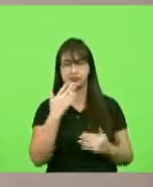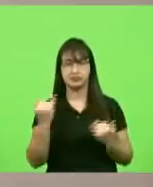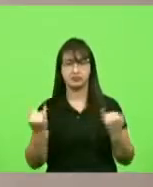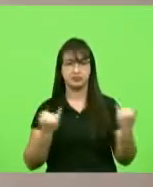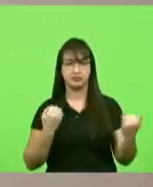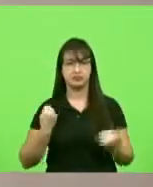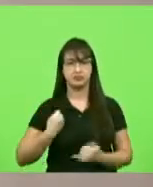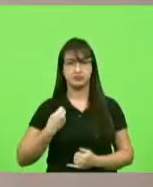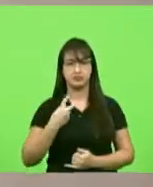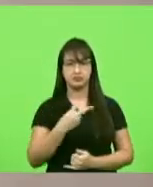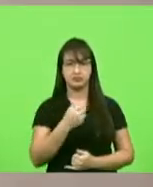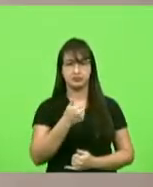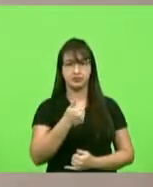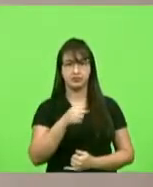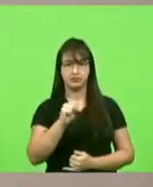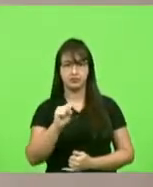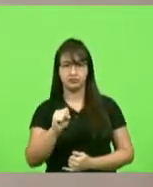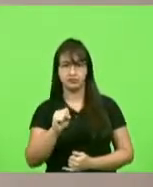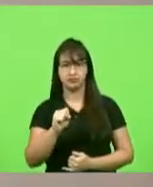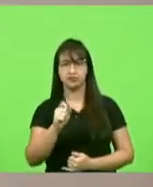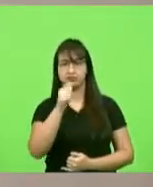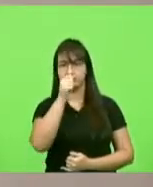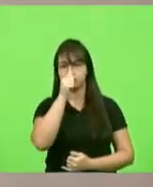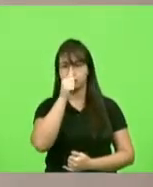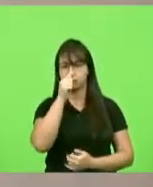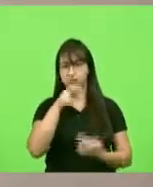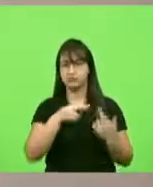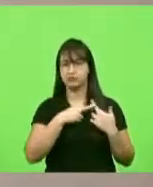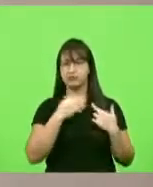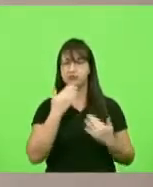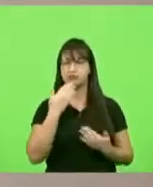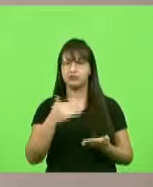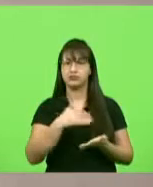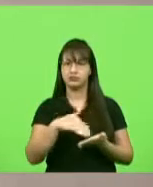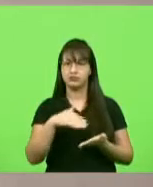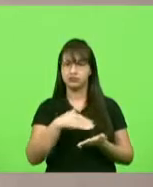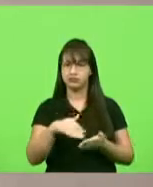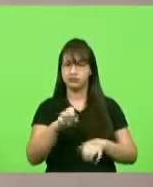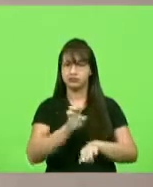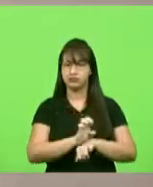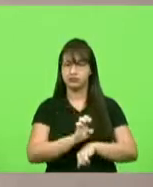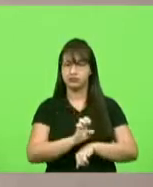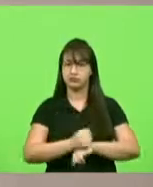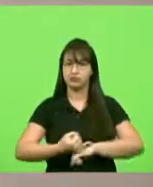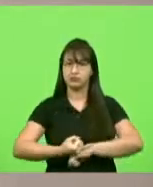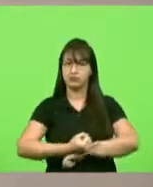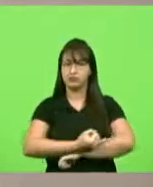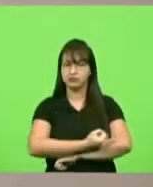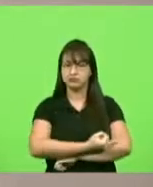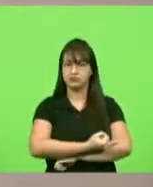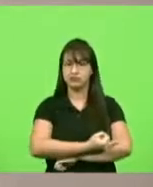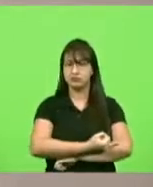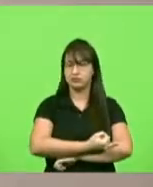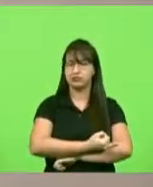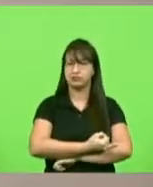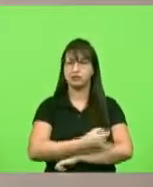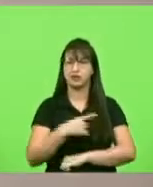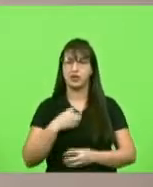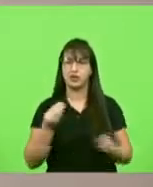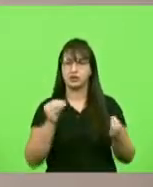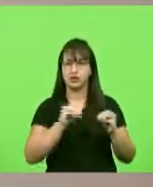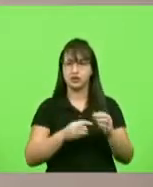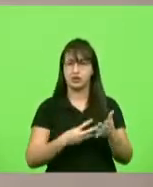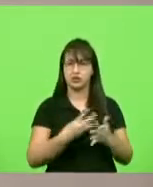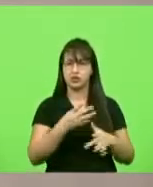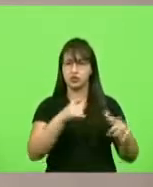informação 218, autor deputado João Amin, solicitando ao secretário de Estado da Infraestrutura informações acerca da possibilidade de instalação de 3 unidades